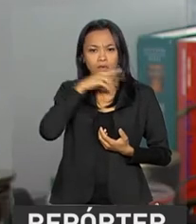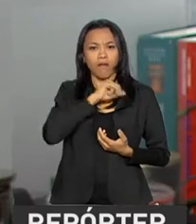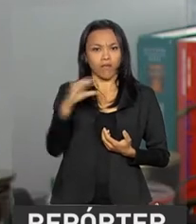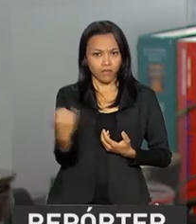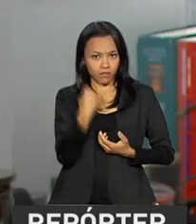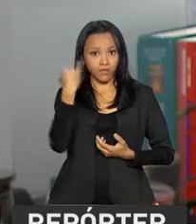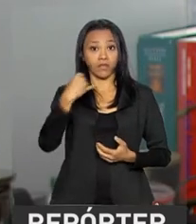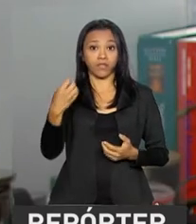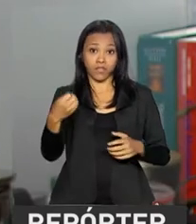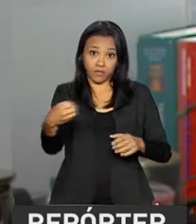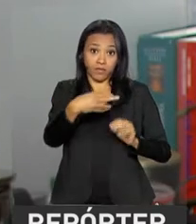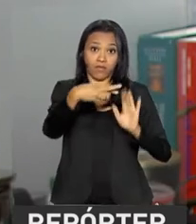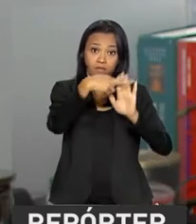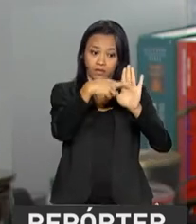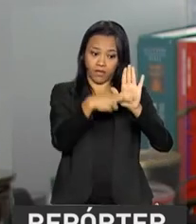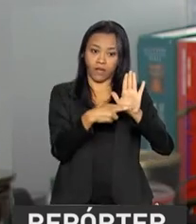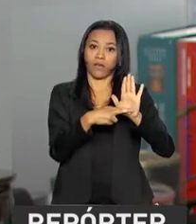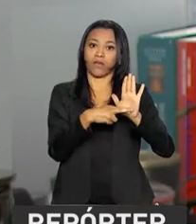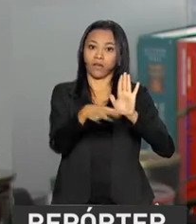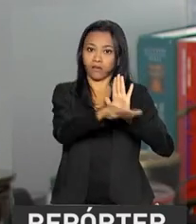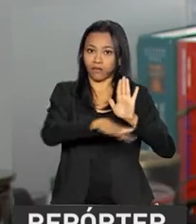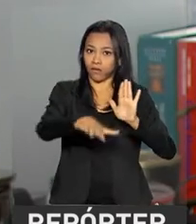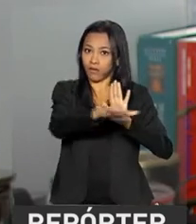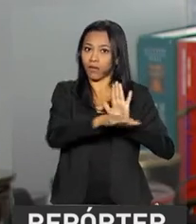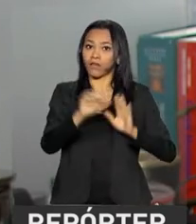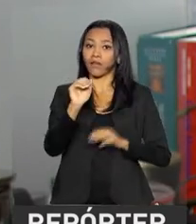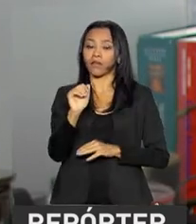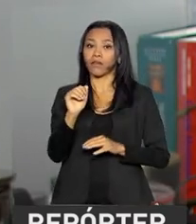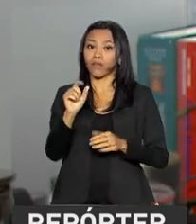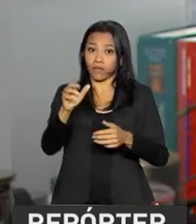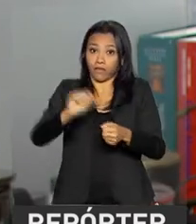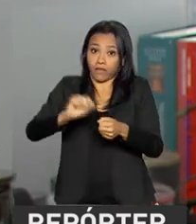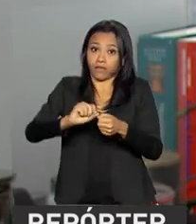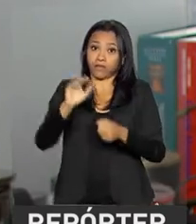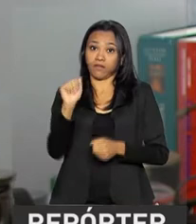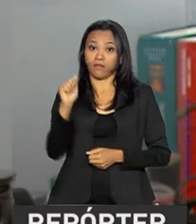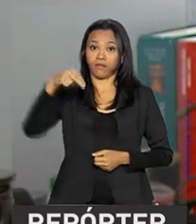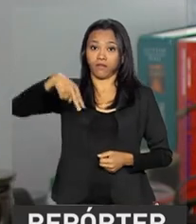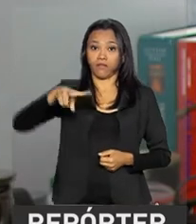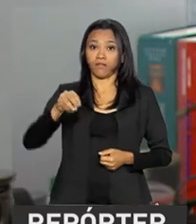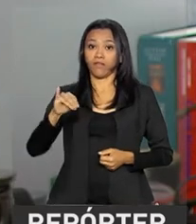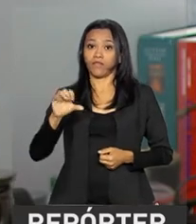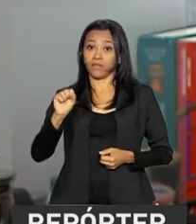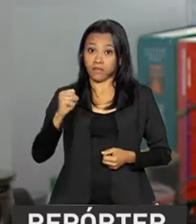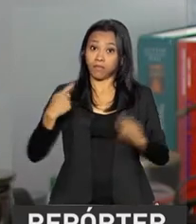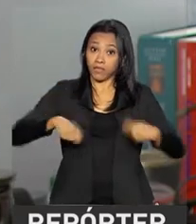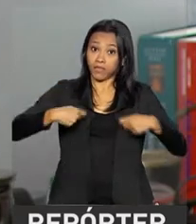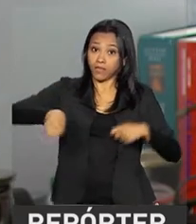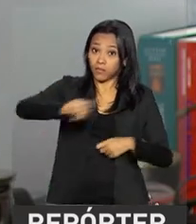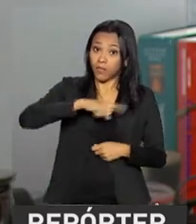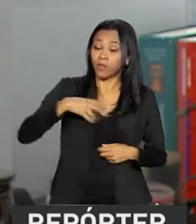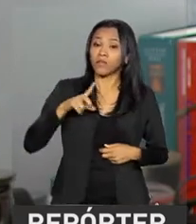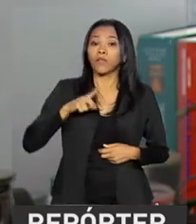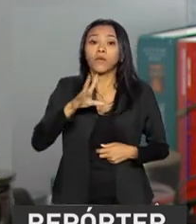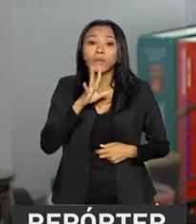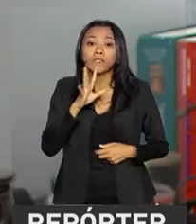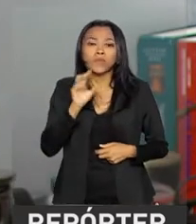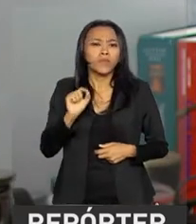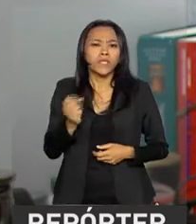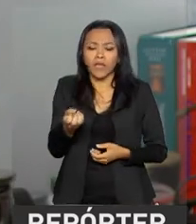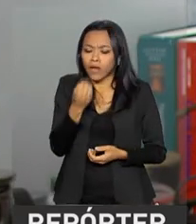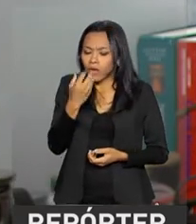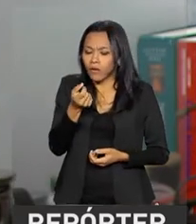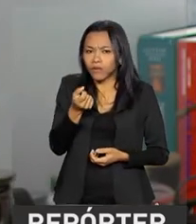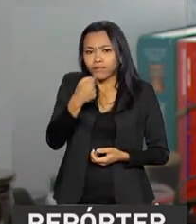a gente tenha é conhecimento é do que realmente está sendo ingerido em cada